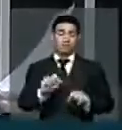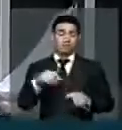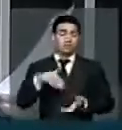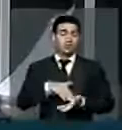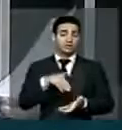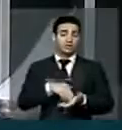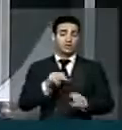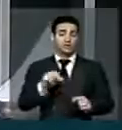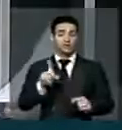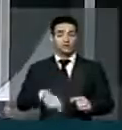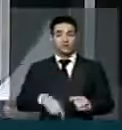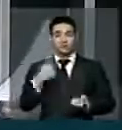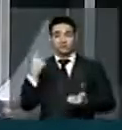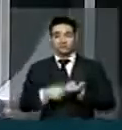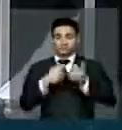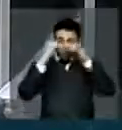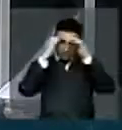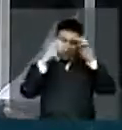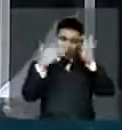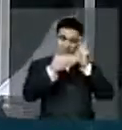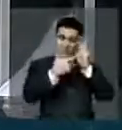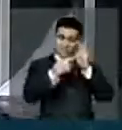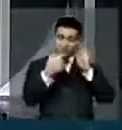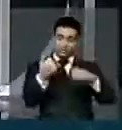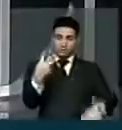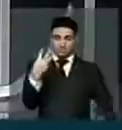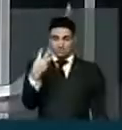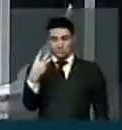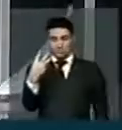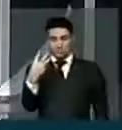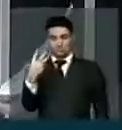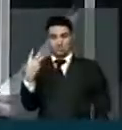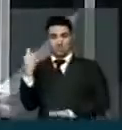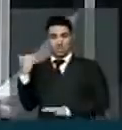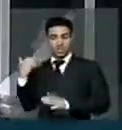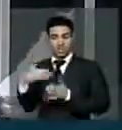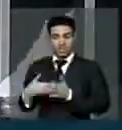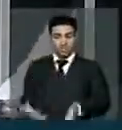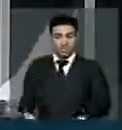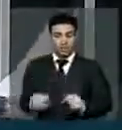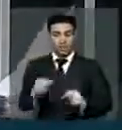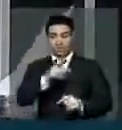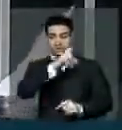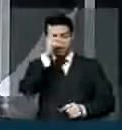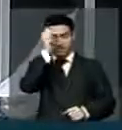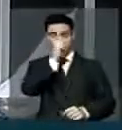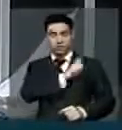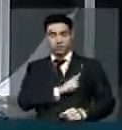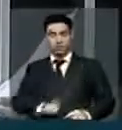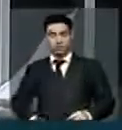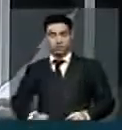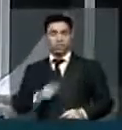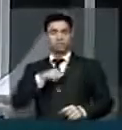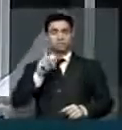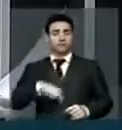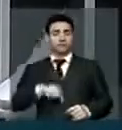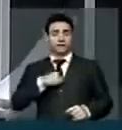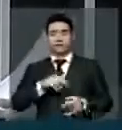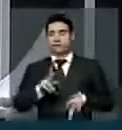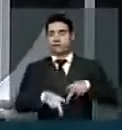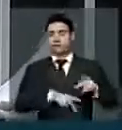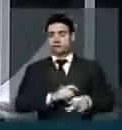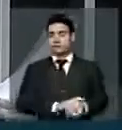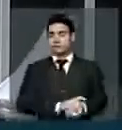constitucional foi cumprido somente até 2003. De lá para cá, prefeitos e governadores têm sido alvos da ira da